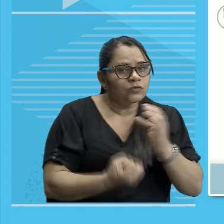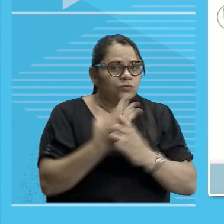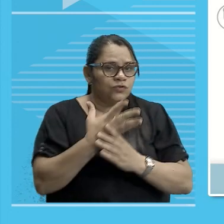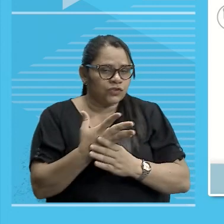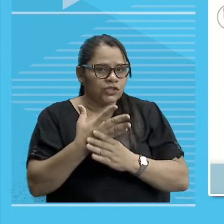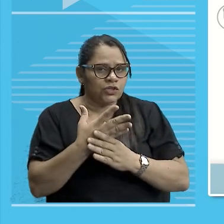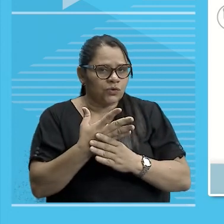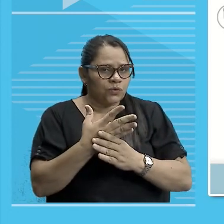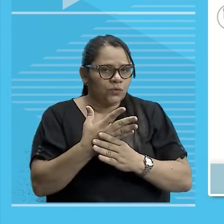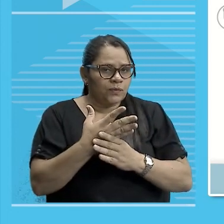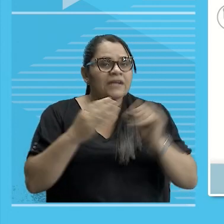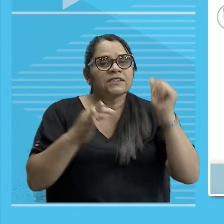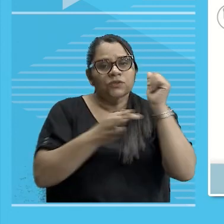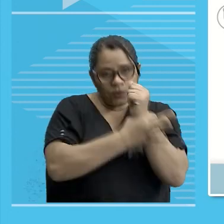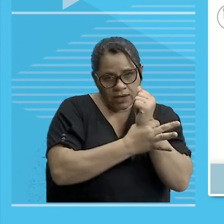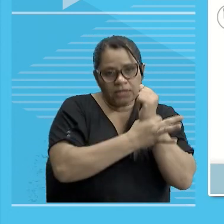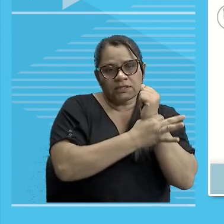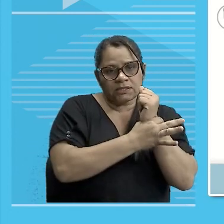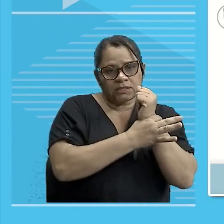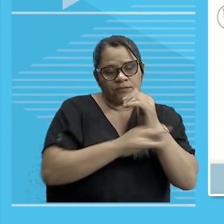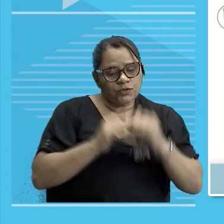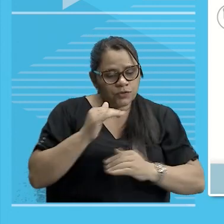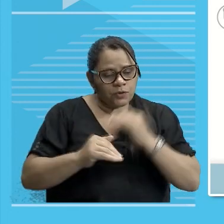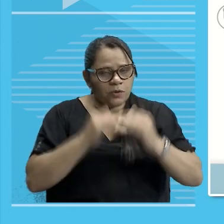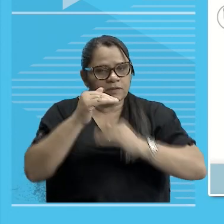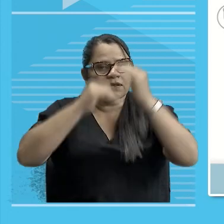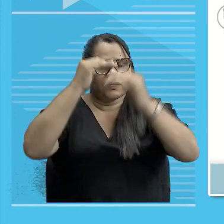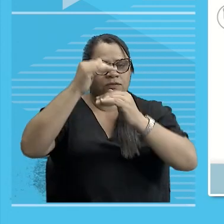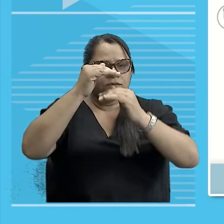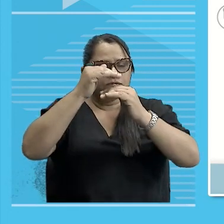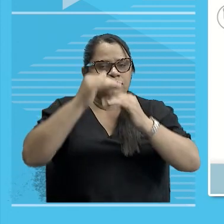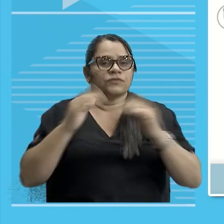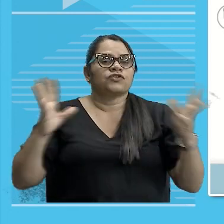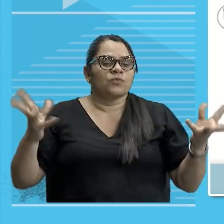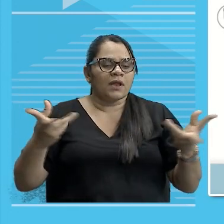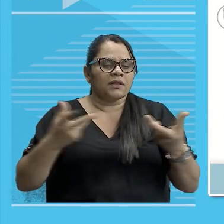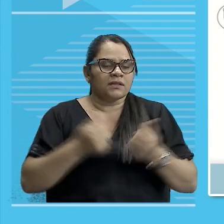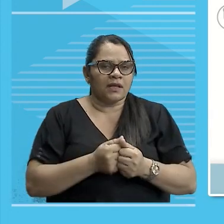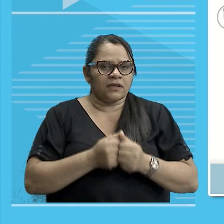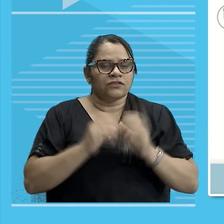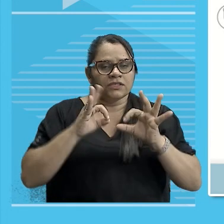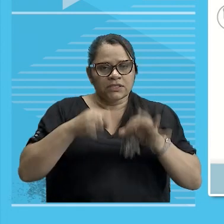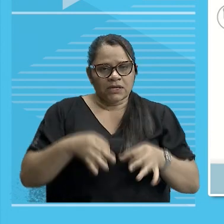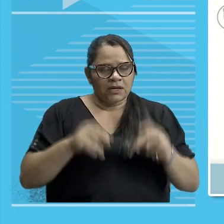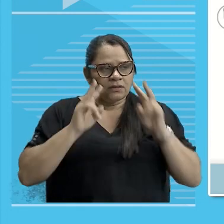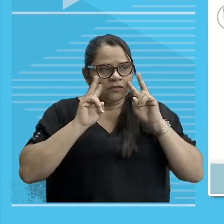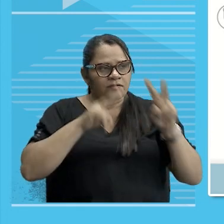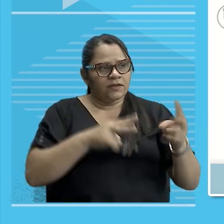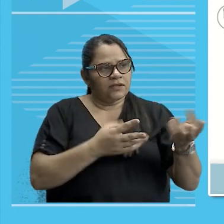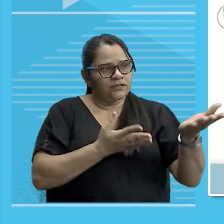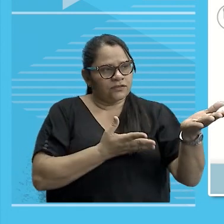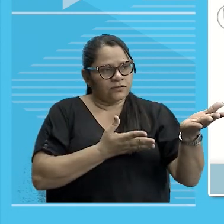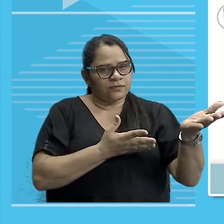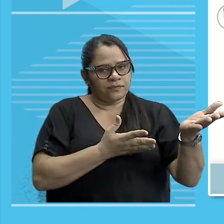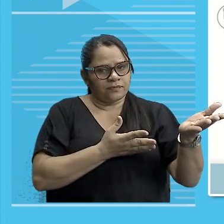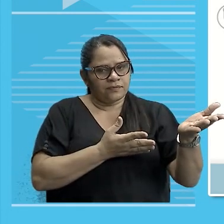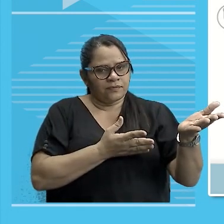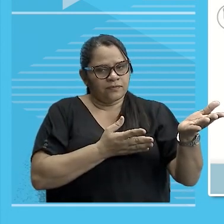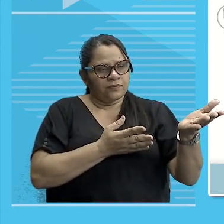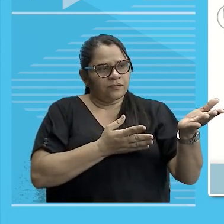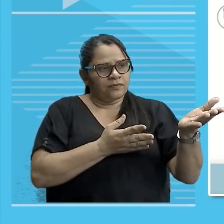a segurança total dos processos de gestão de qualidade tranquilo Professor Gilvan